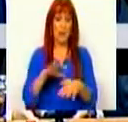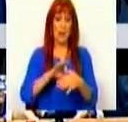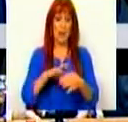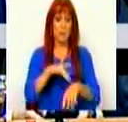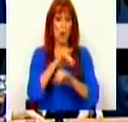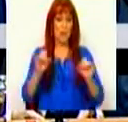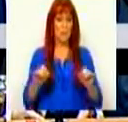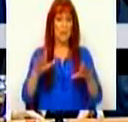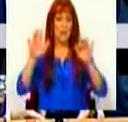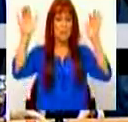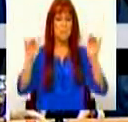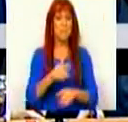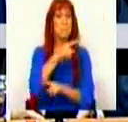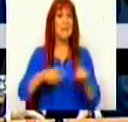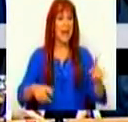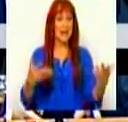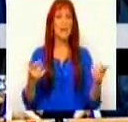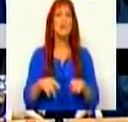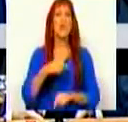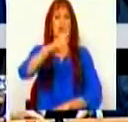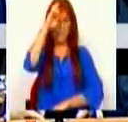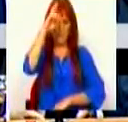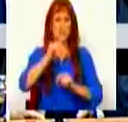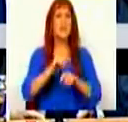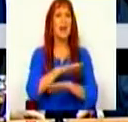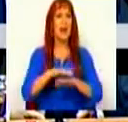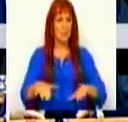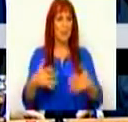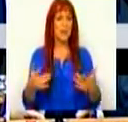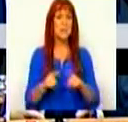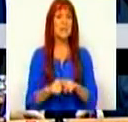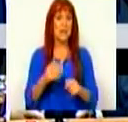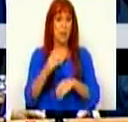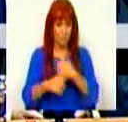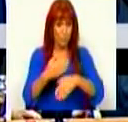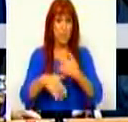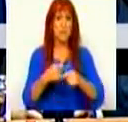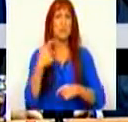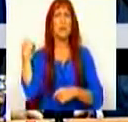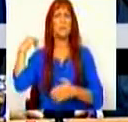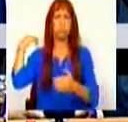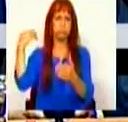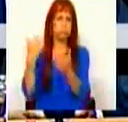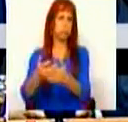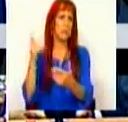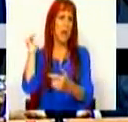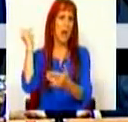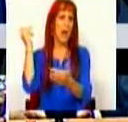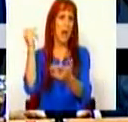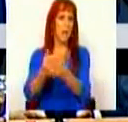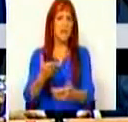foram reduzidas a metade e estamos a fazer o esforço para acabar com esse processo crónico de décadas